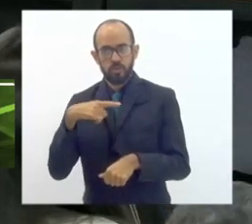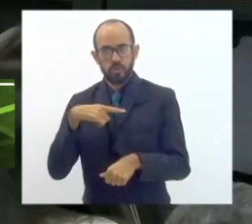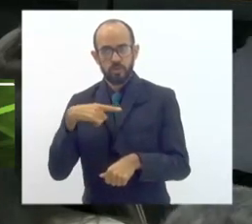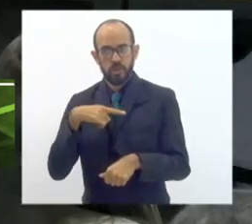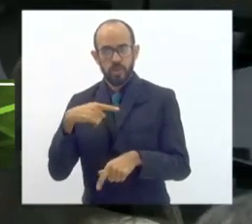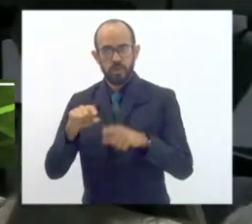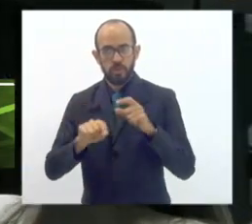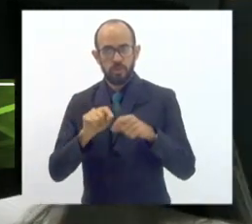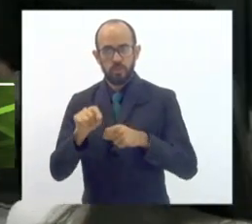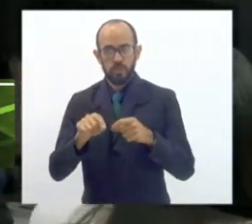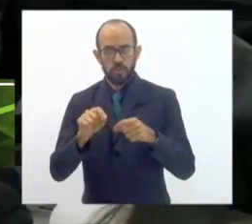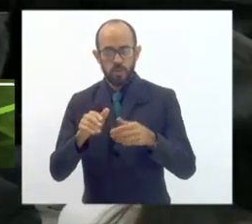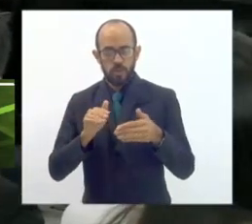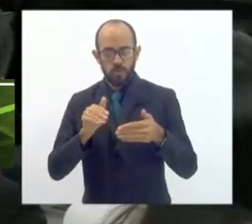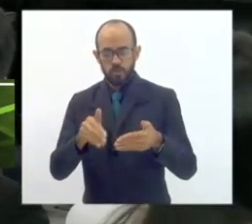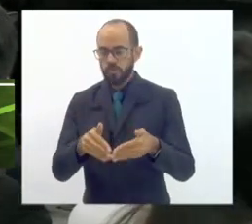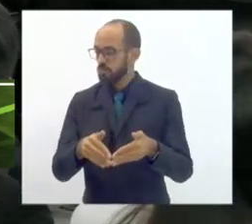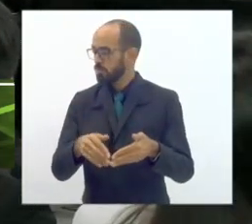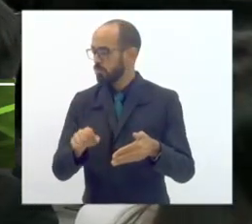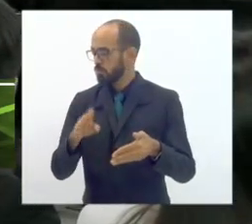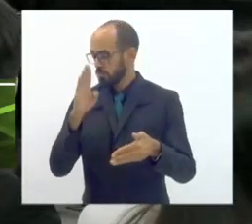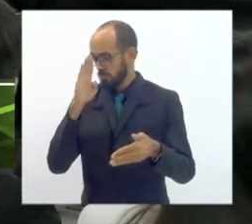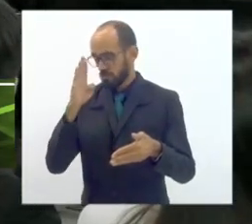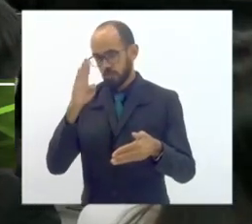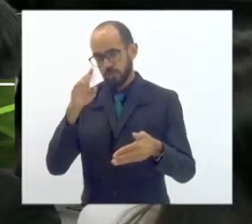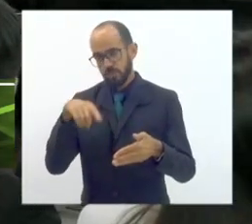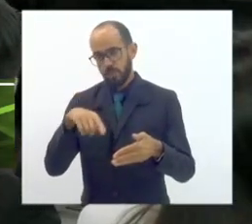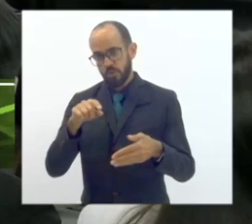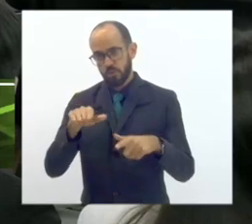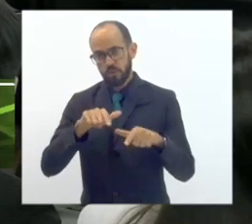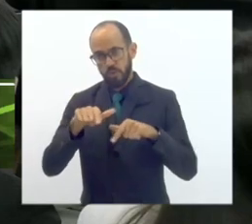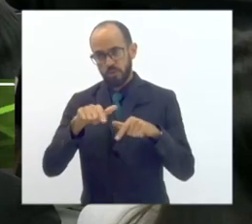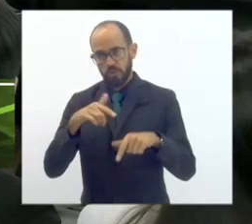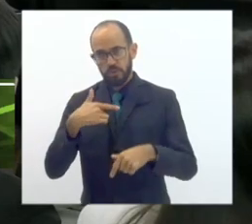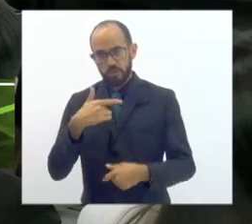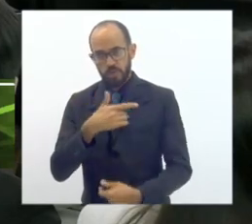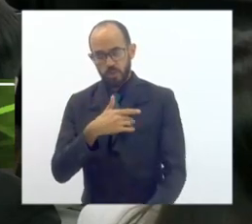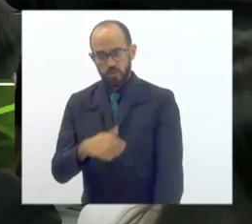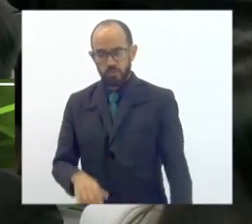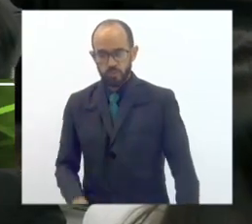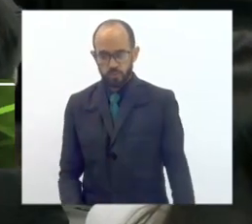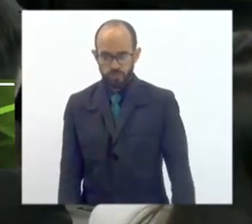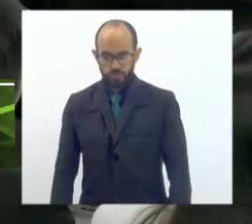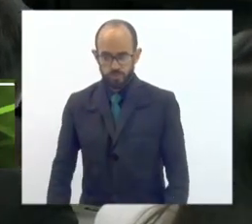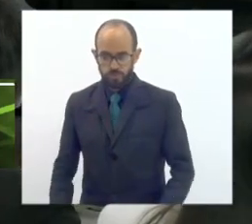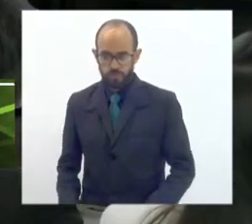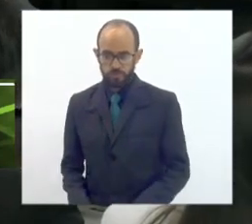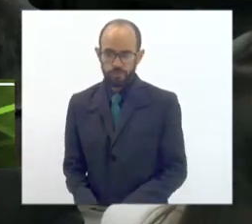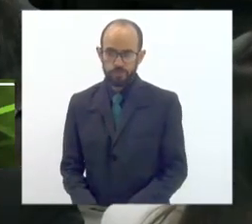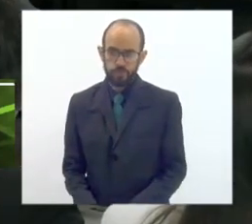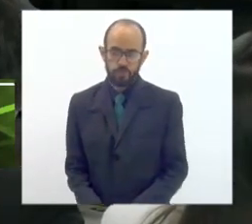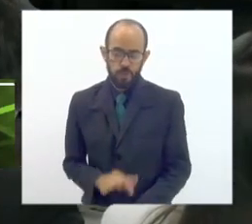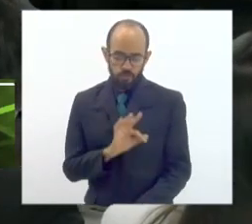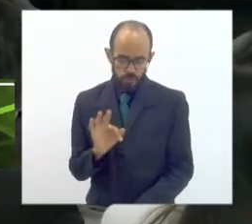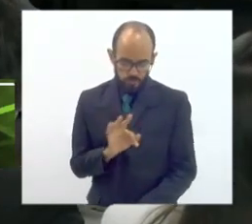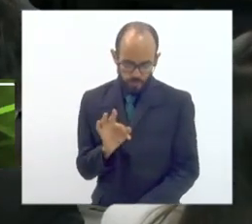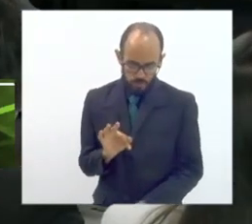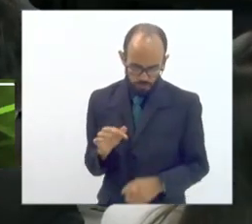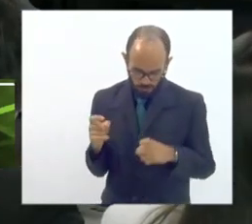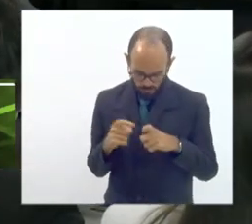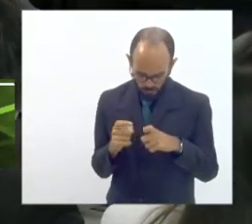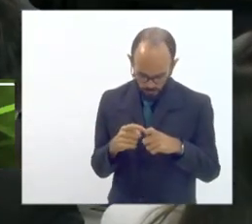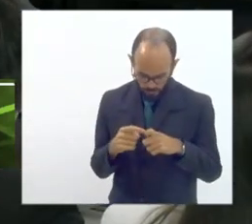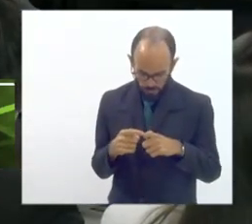primeira centralidade os serviços de saúde. tem uma faculdade de medicina, tem